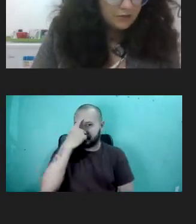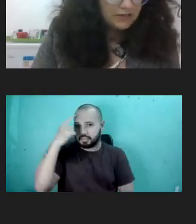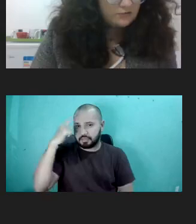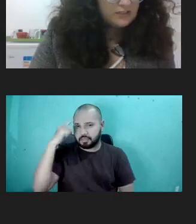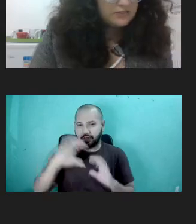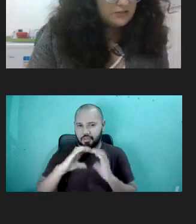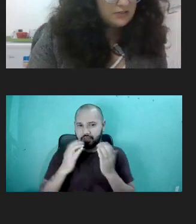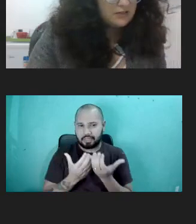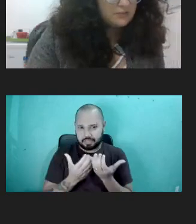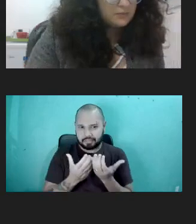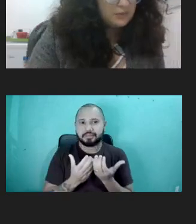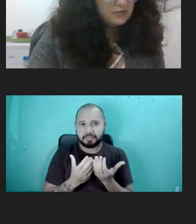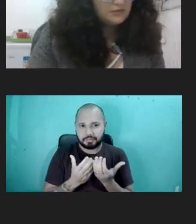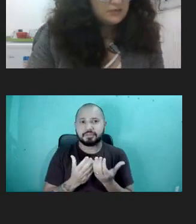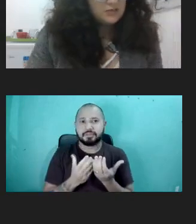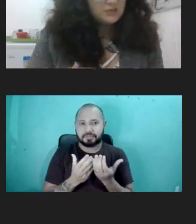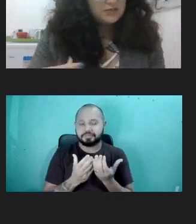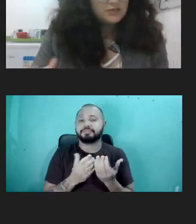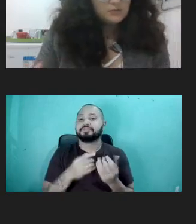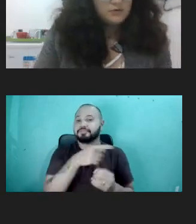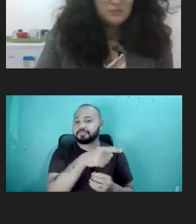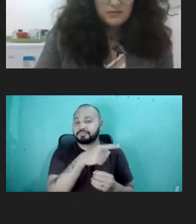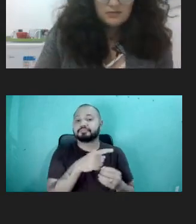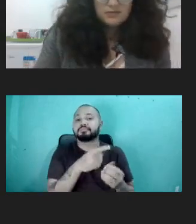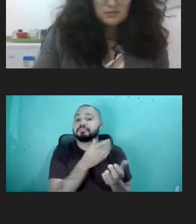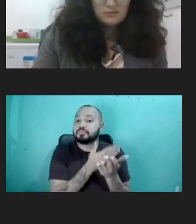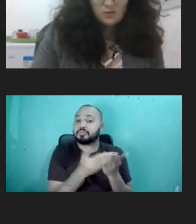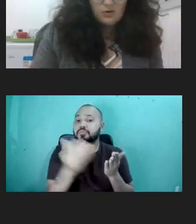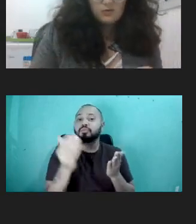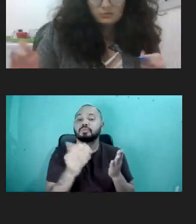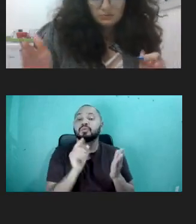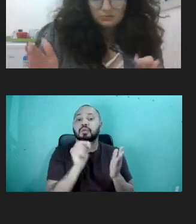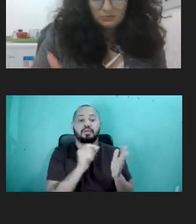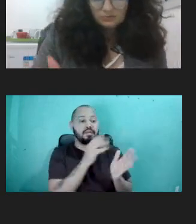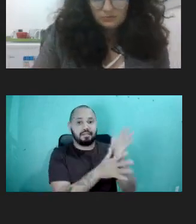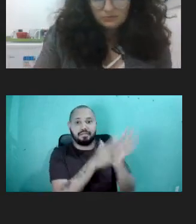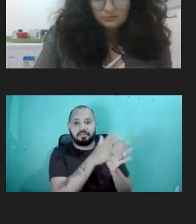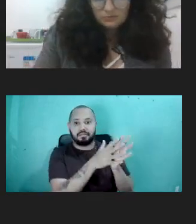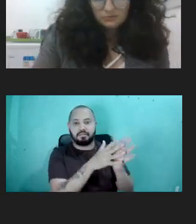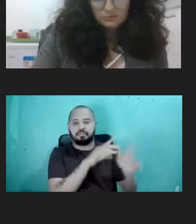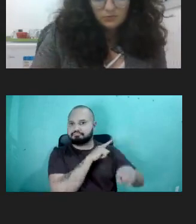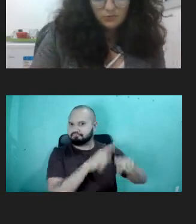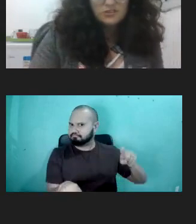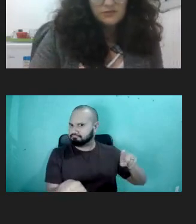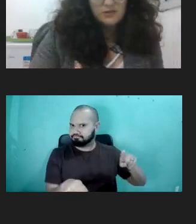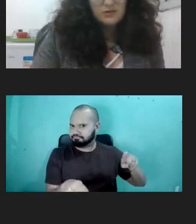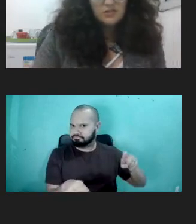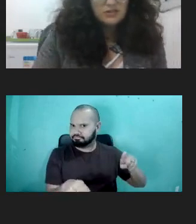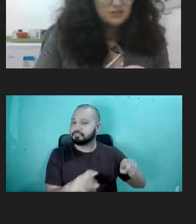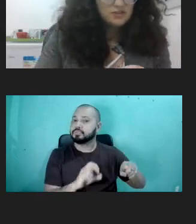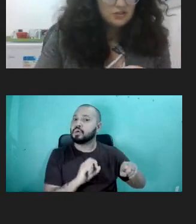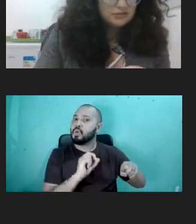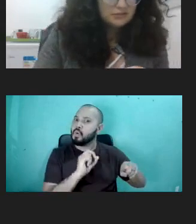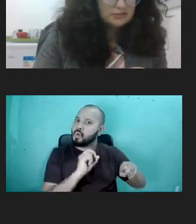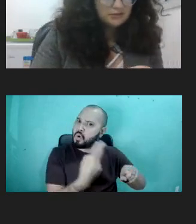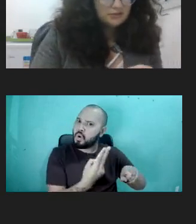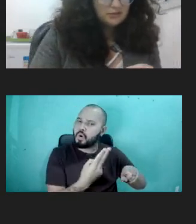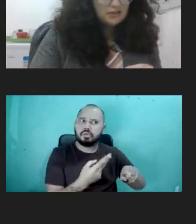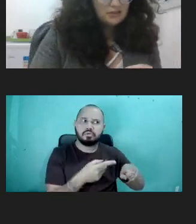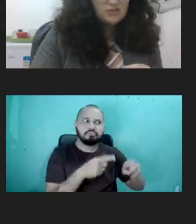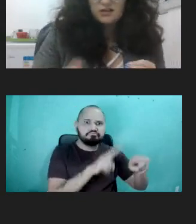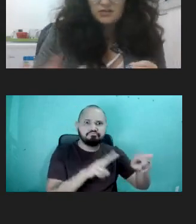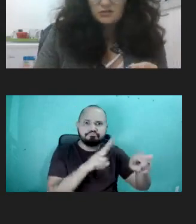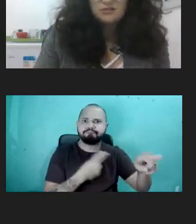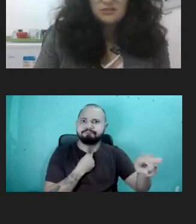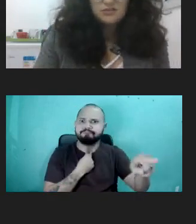O que aconteceu nessa época? As línguas de sinais passaram a ser proibidas ou muito severamente restringidas